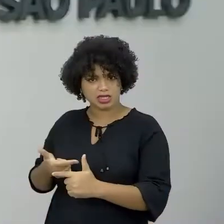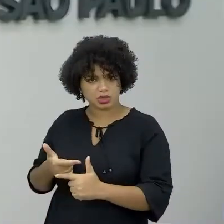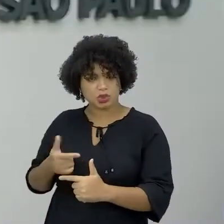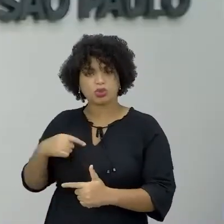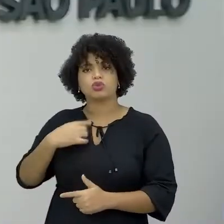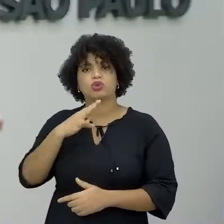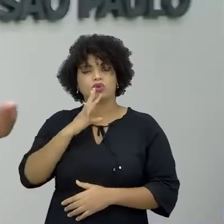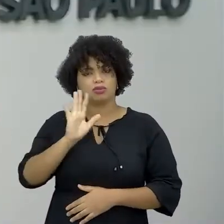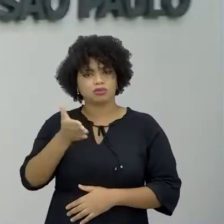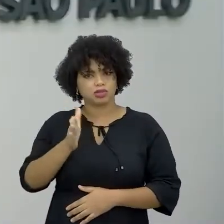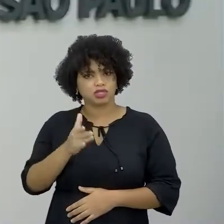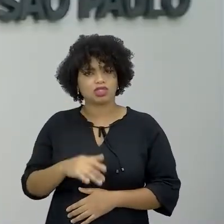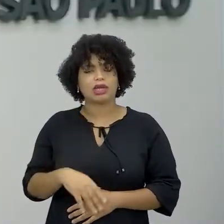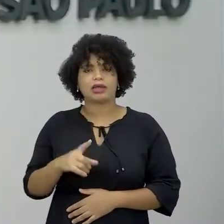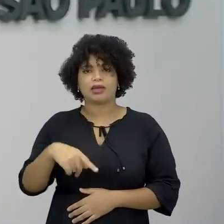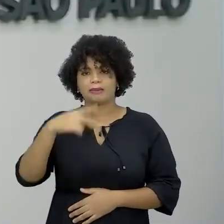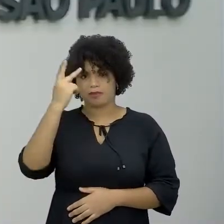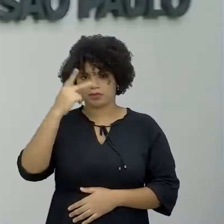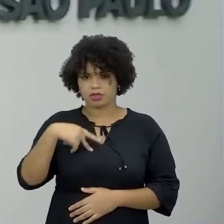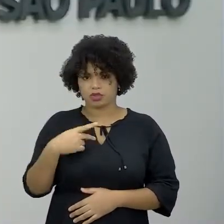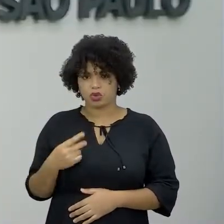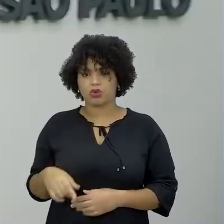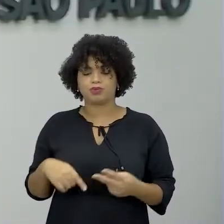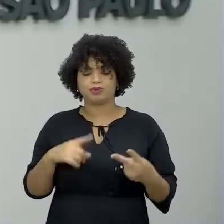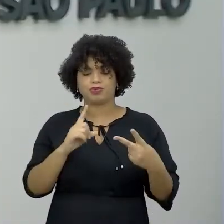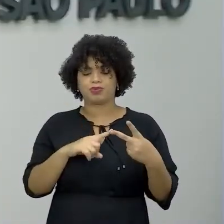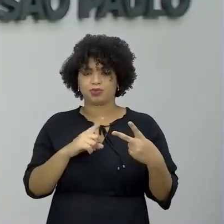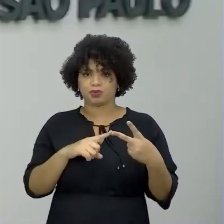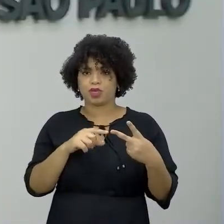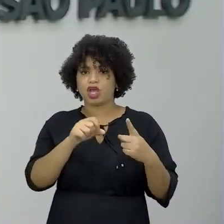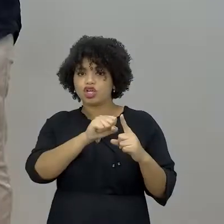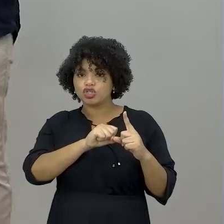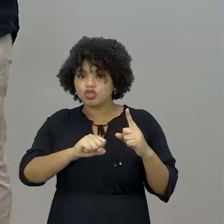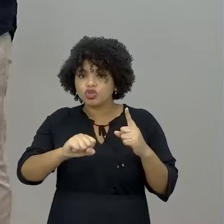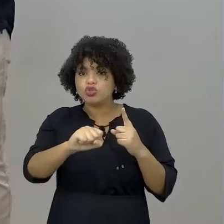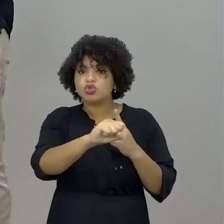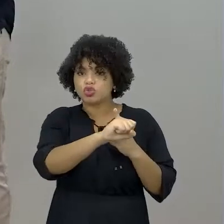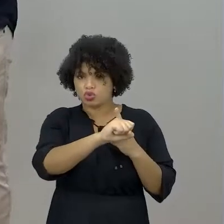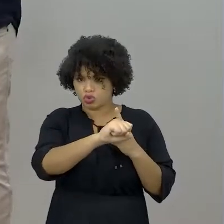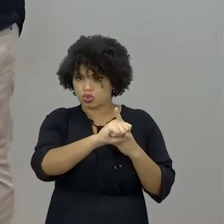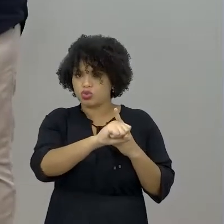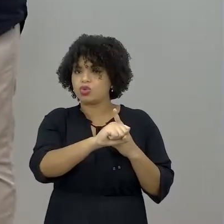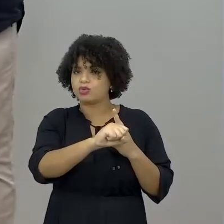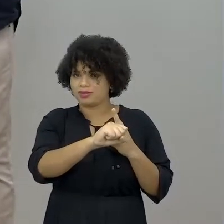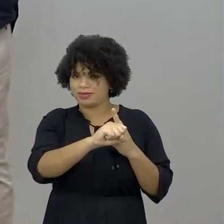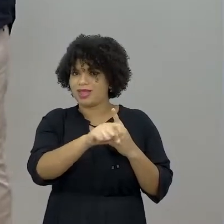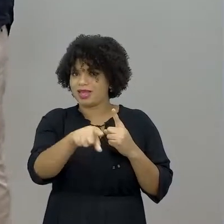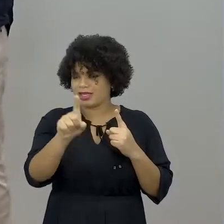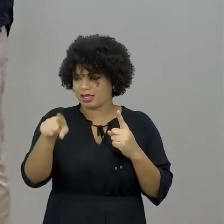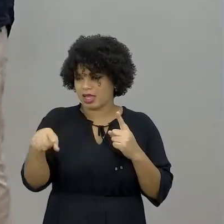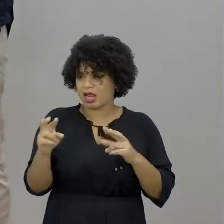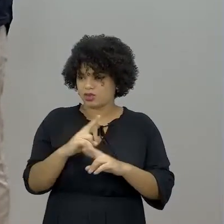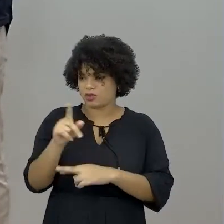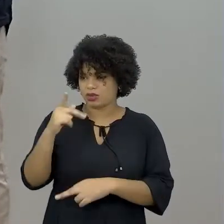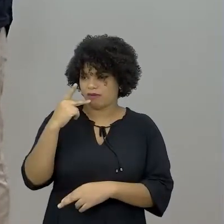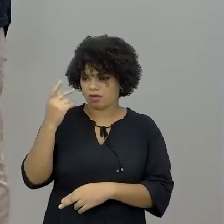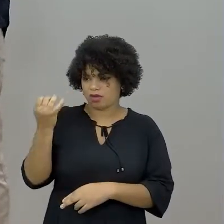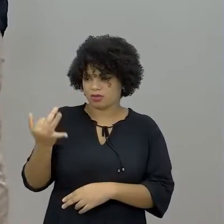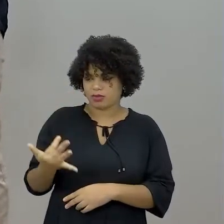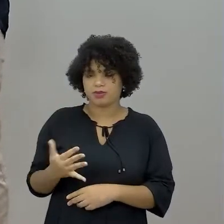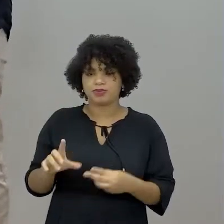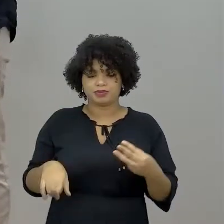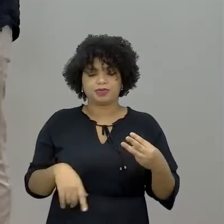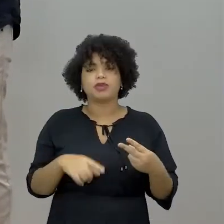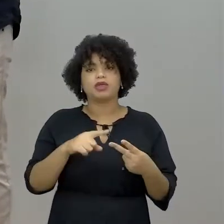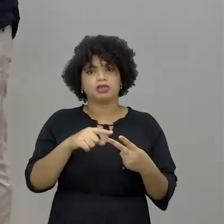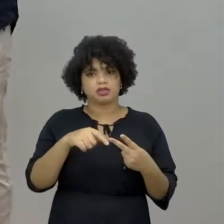conhece, que gera lucro pessoal. Nós temos aí o empreendedorismo social, que é muito ligado com aquilo que você está falando, né? E esse sim pode